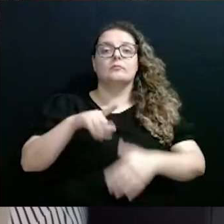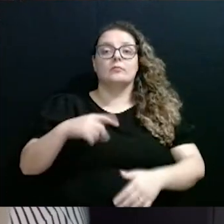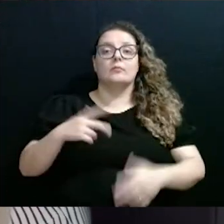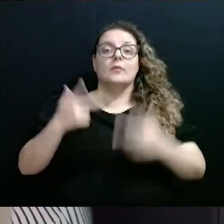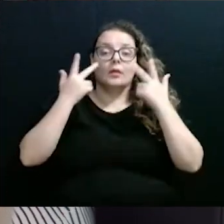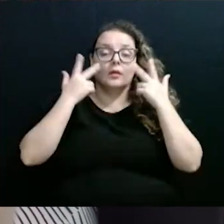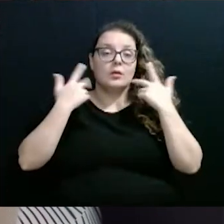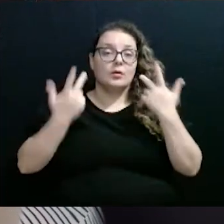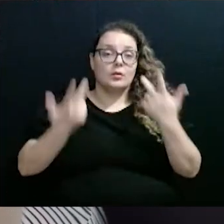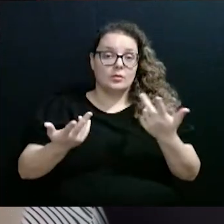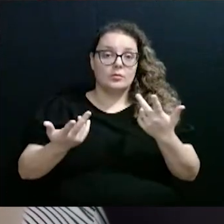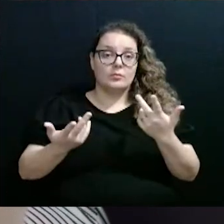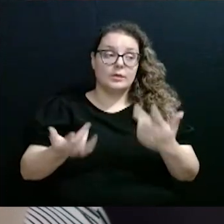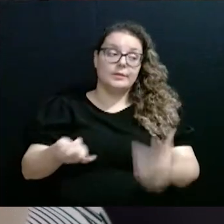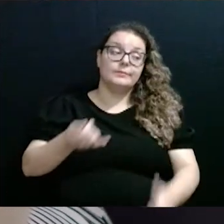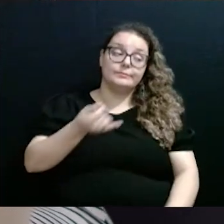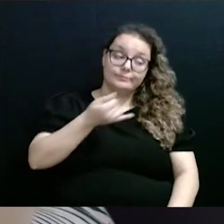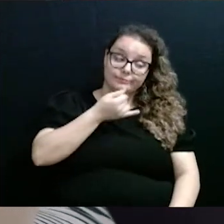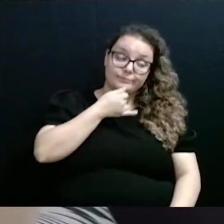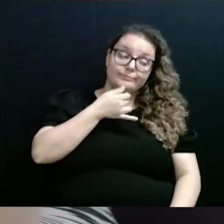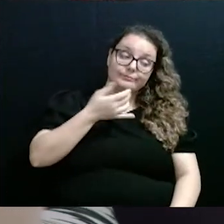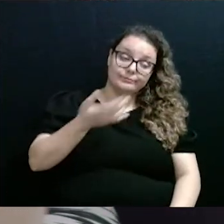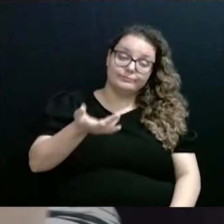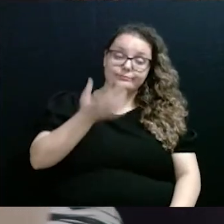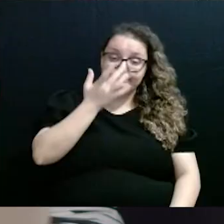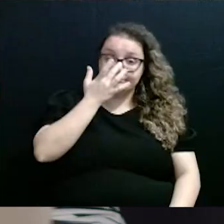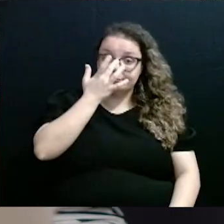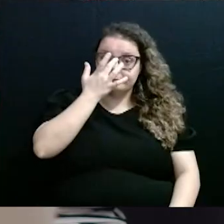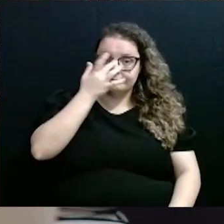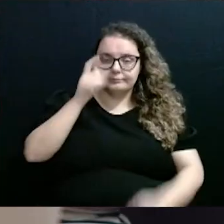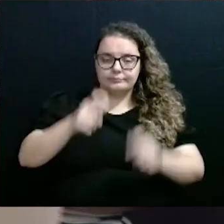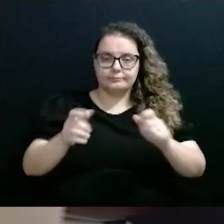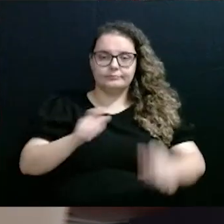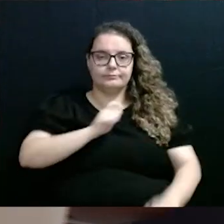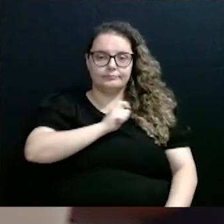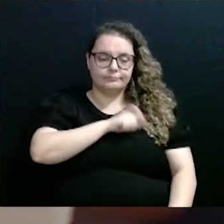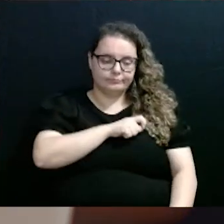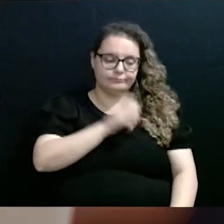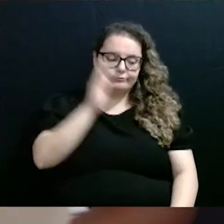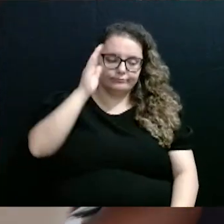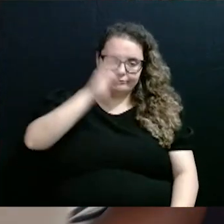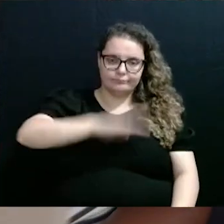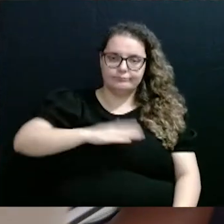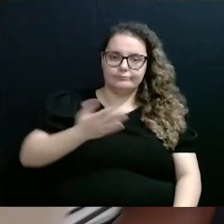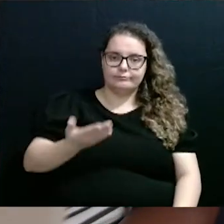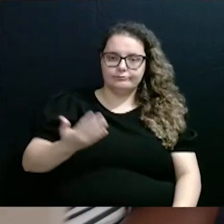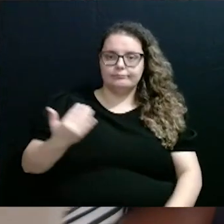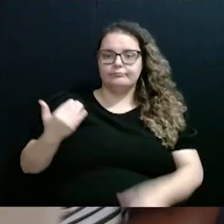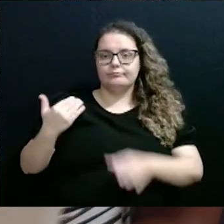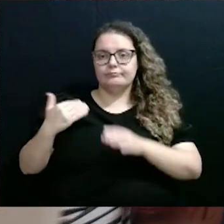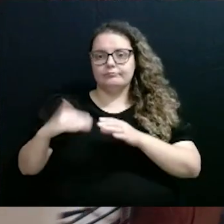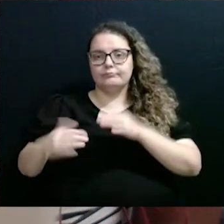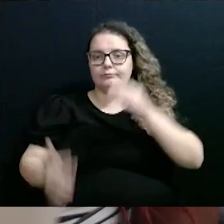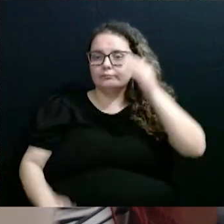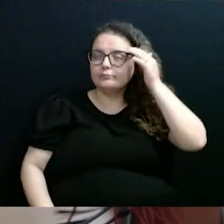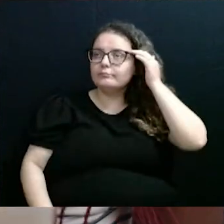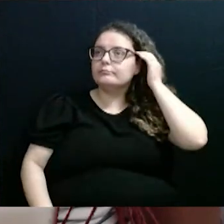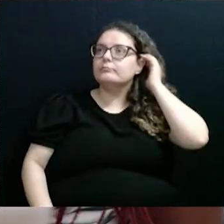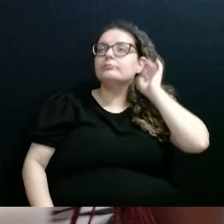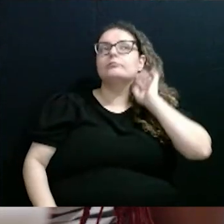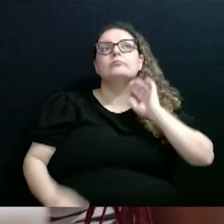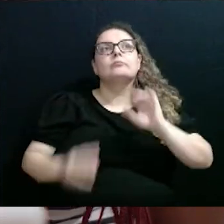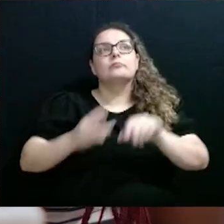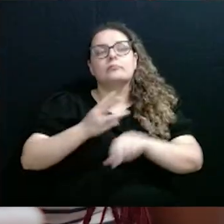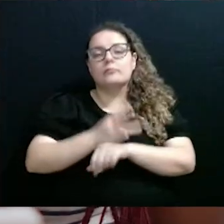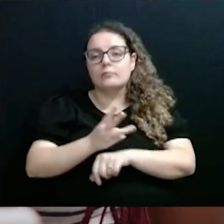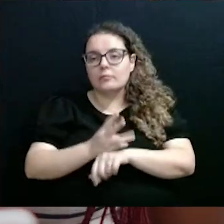comum, infelizmente, né, as pessoas mal intencionadas mandarem mensagens por WhatsApp,